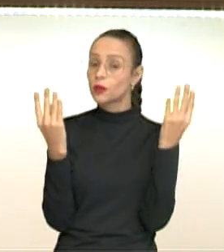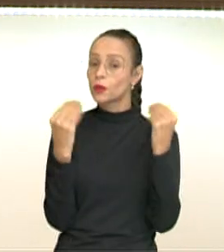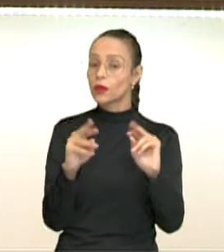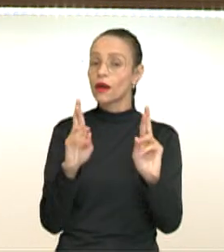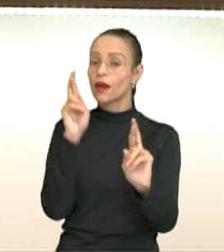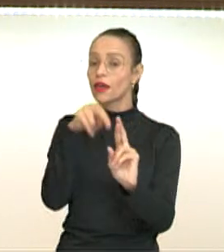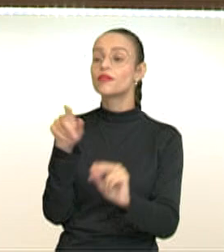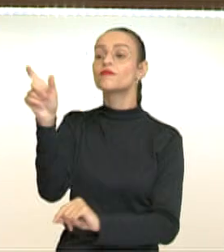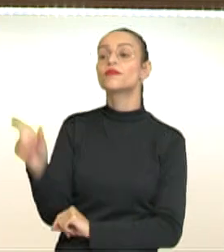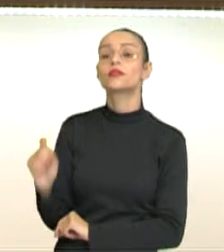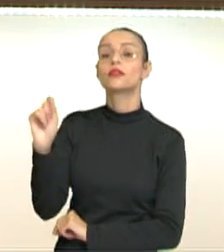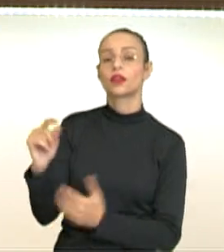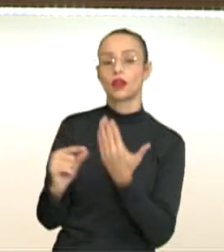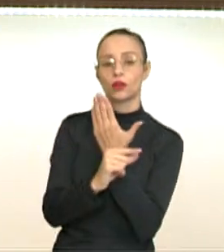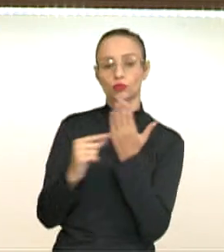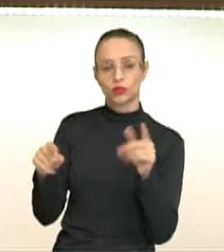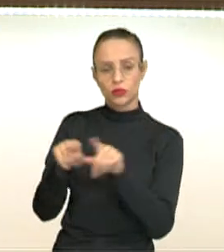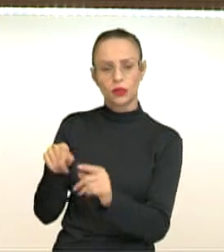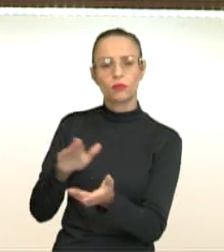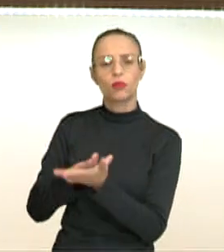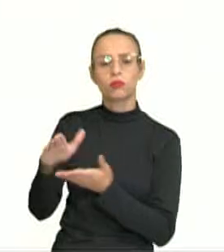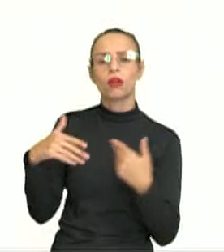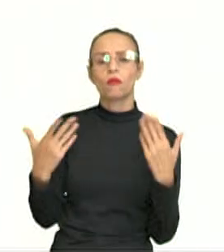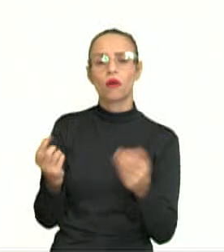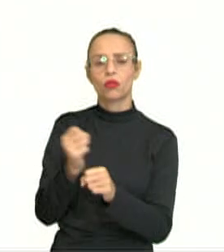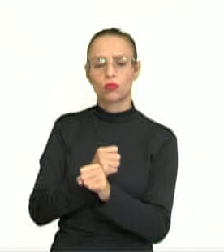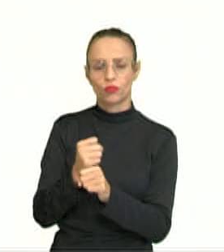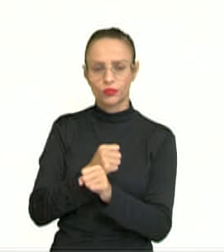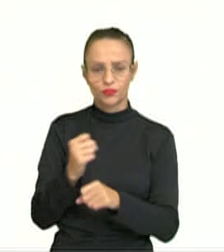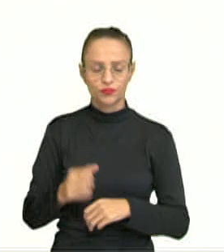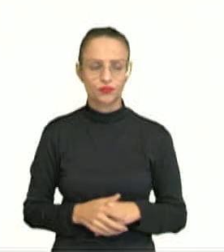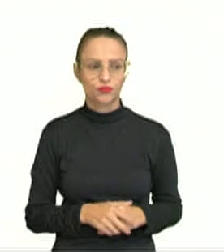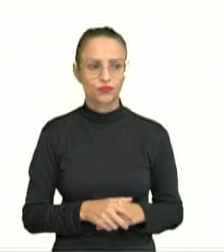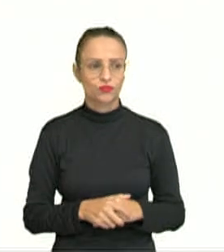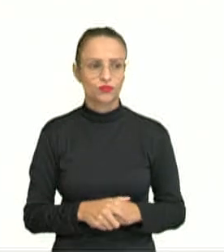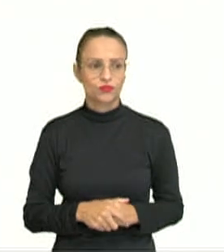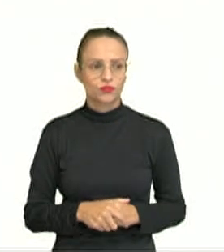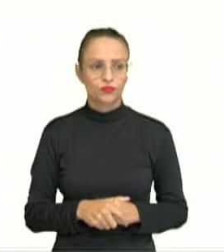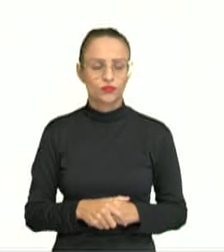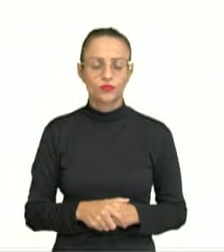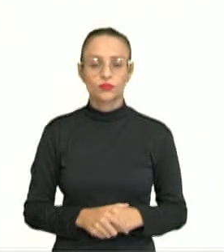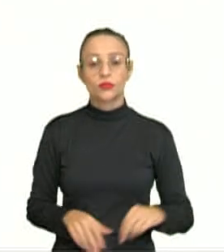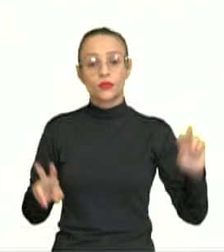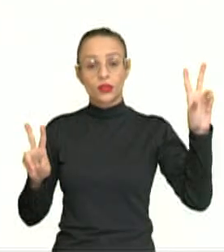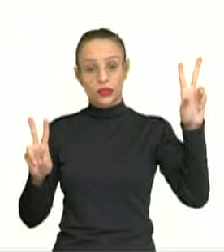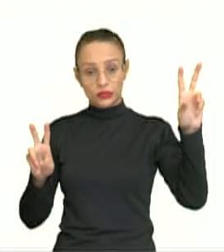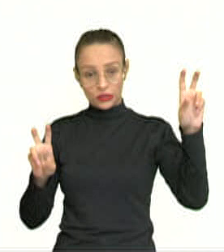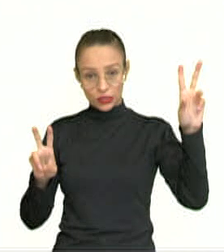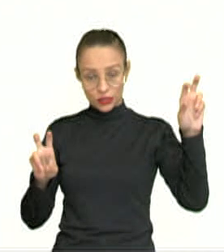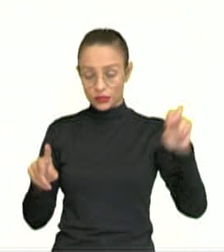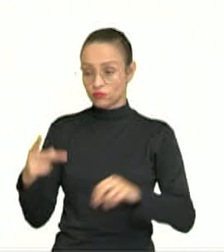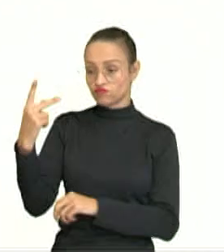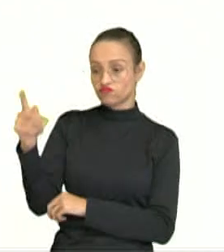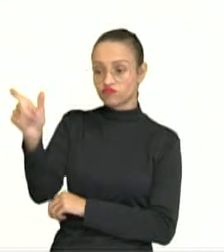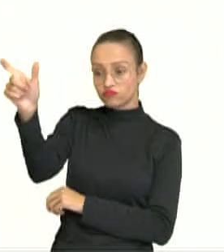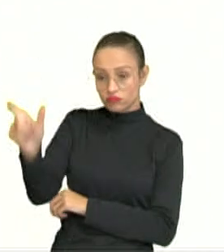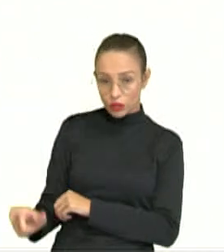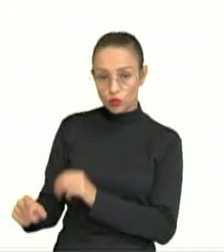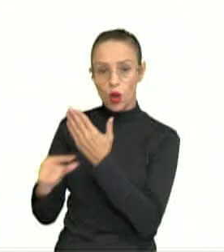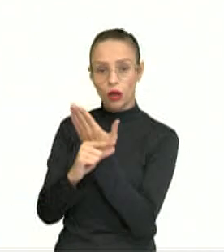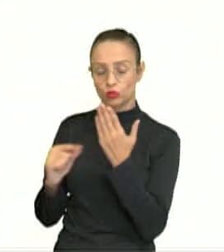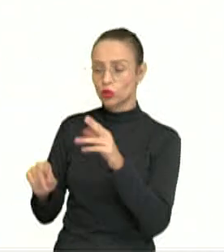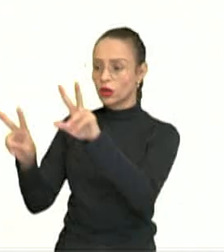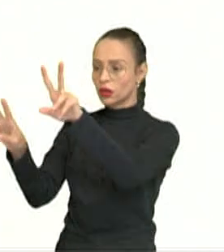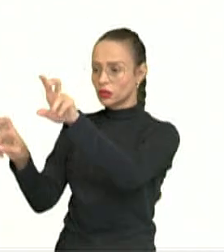esse autor e quando foi que ele publicou esse texto. Cópia, que é citação direta, cópia literal das palavras do autor